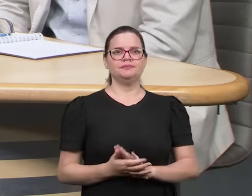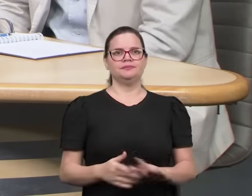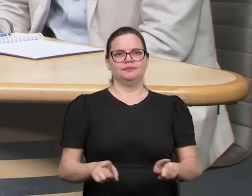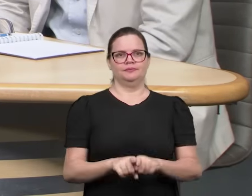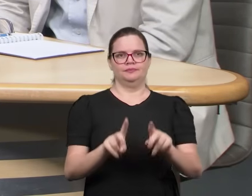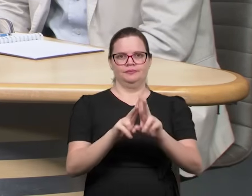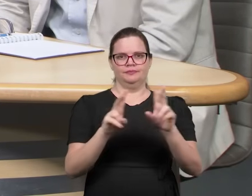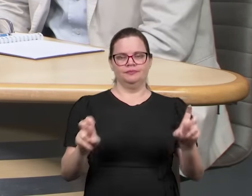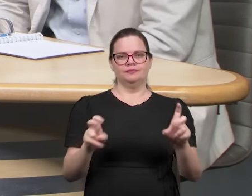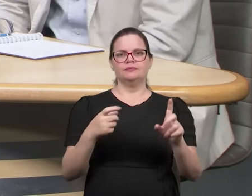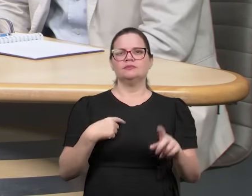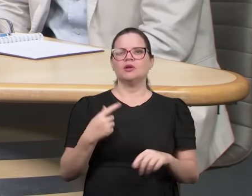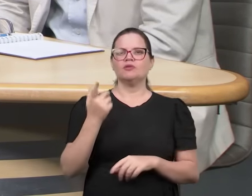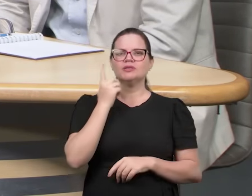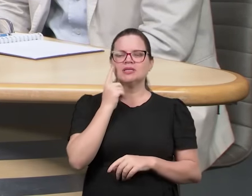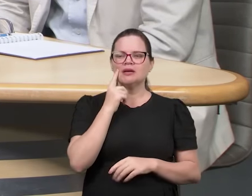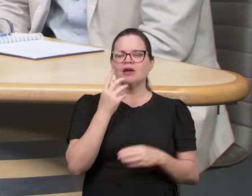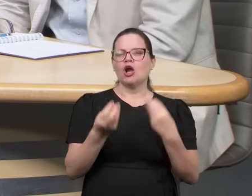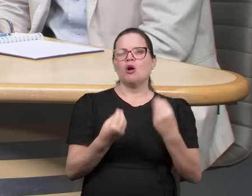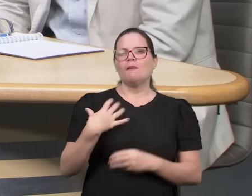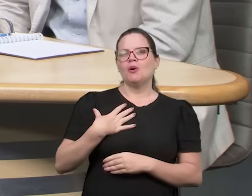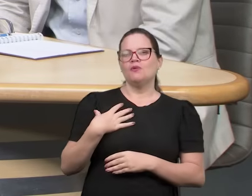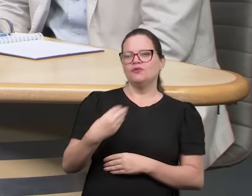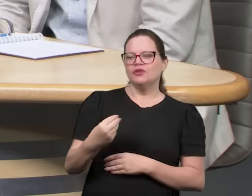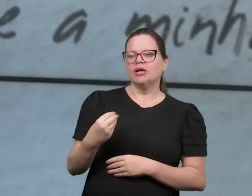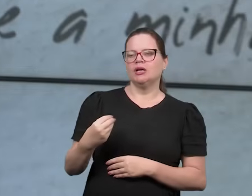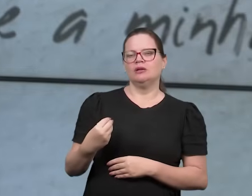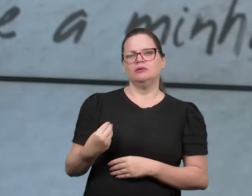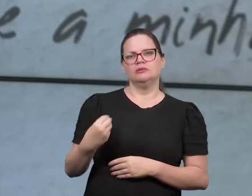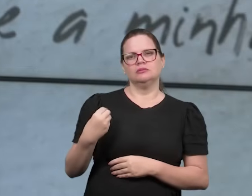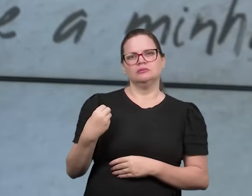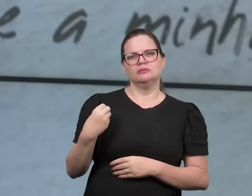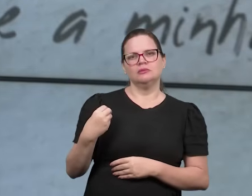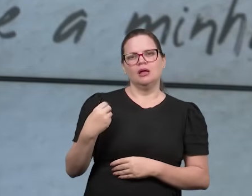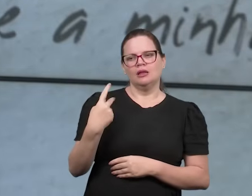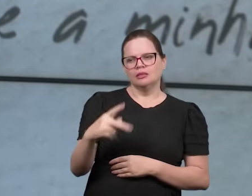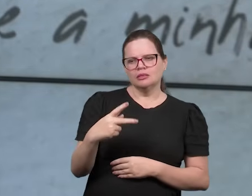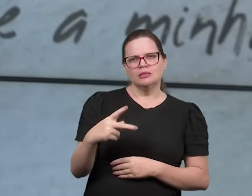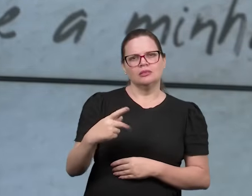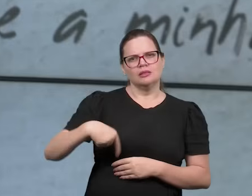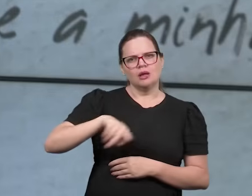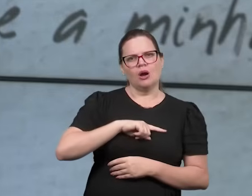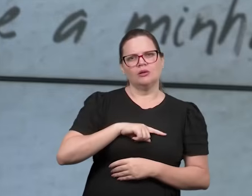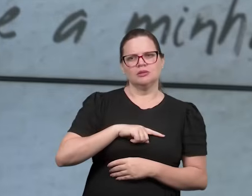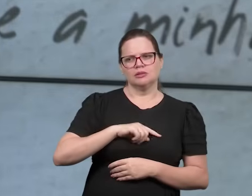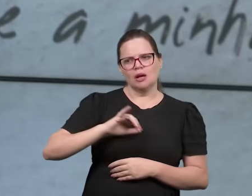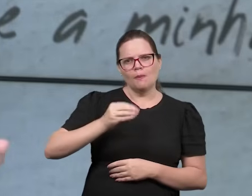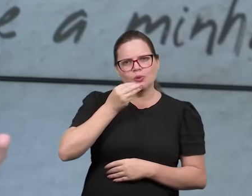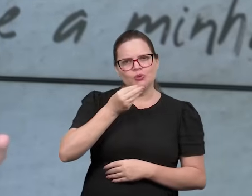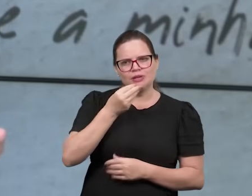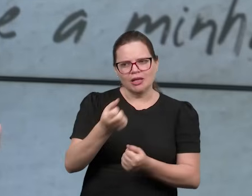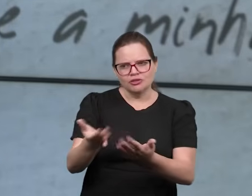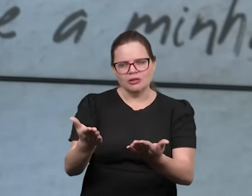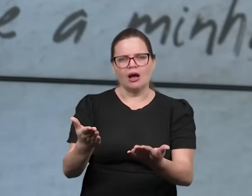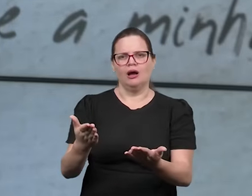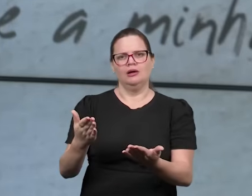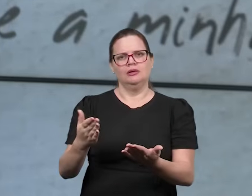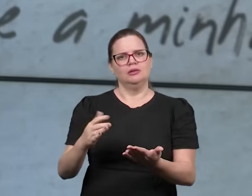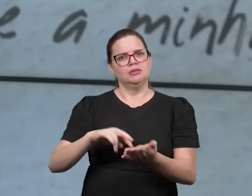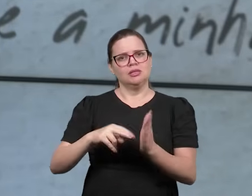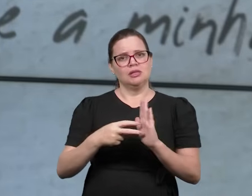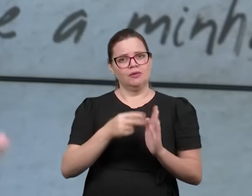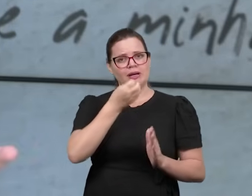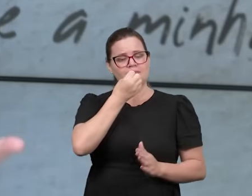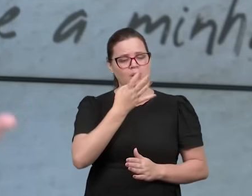trabalho de administrar bem o talento dos filhos e dar a oportunidade é para o benefício dele. É amar o filho, não